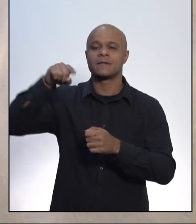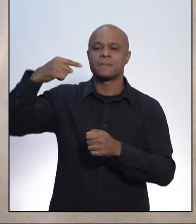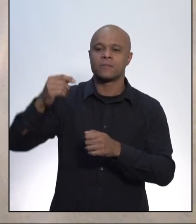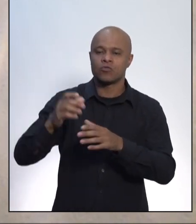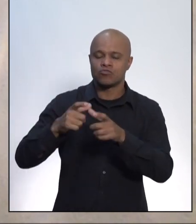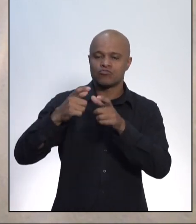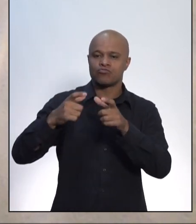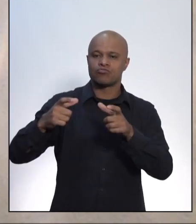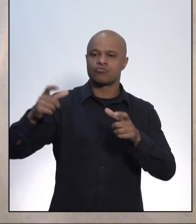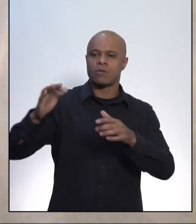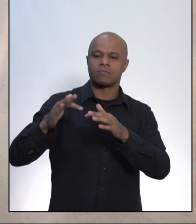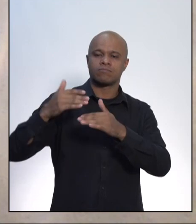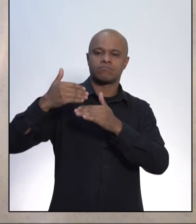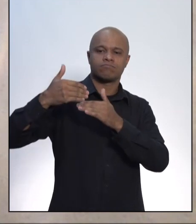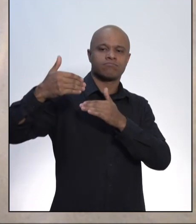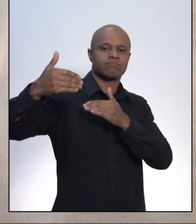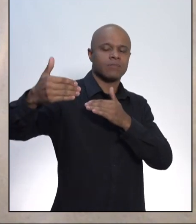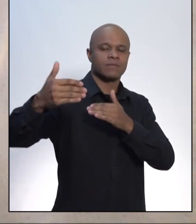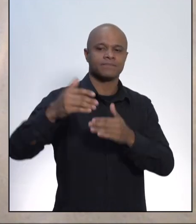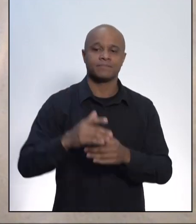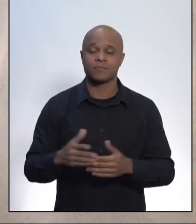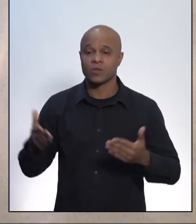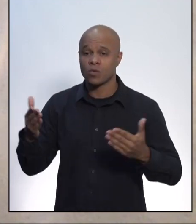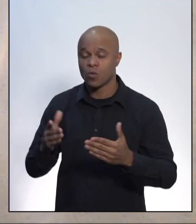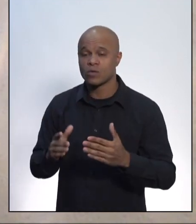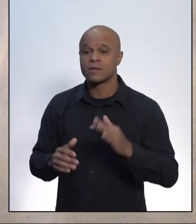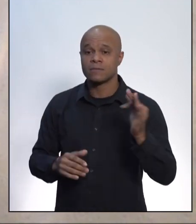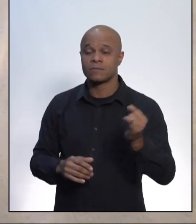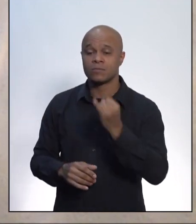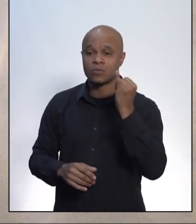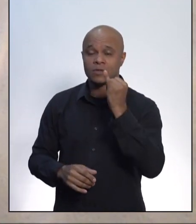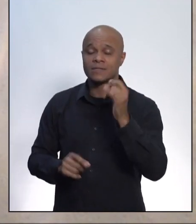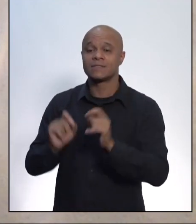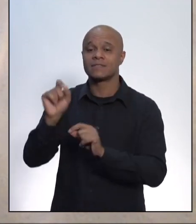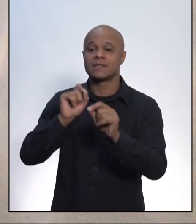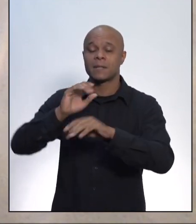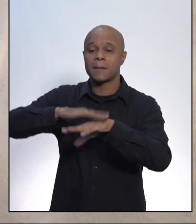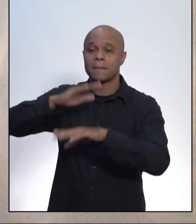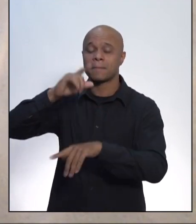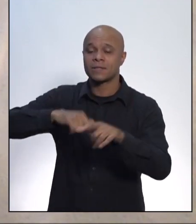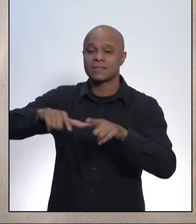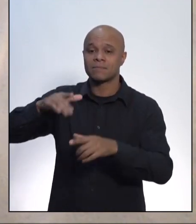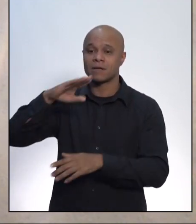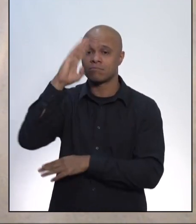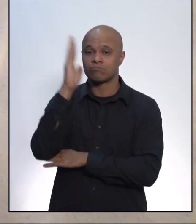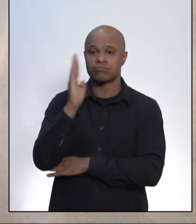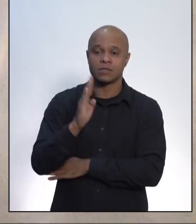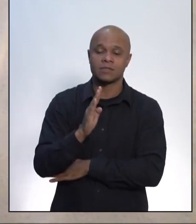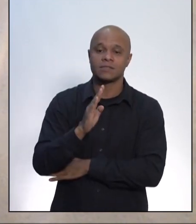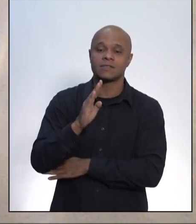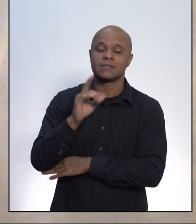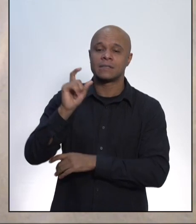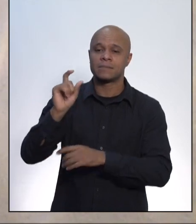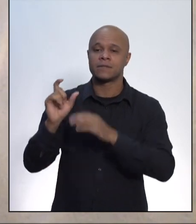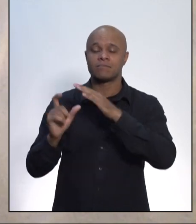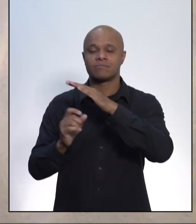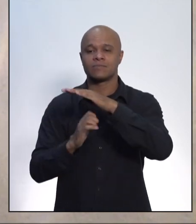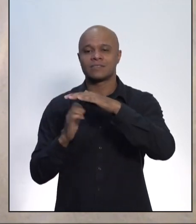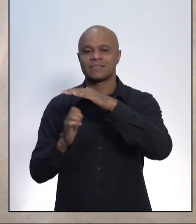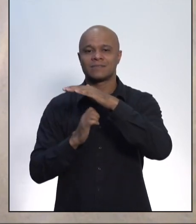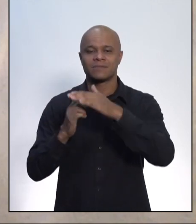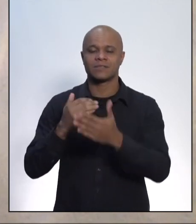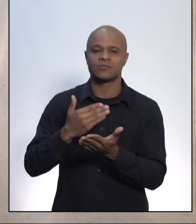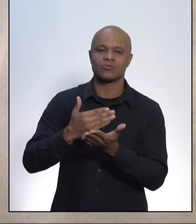crescendo ao longo do tempo. Entendeu? Então, hoje é fundamental. Quem mais emprega no Brasil hoje, está constatado, são essas empresas que